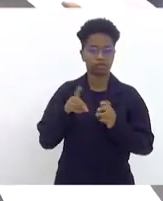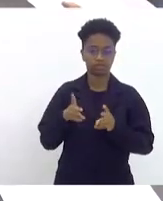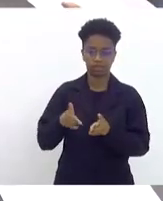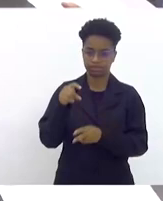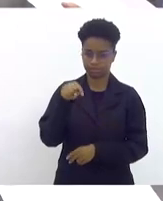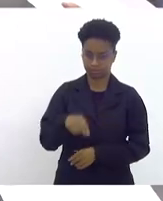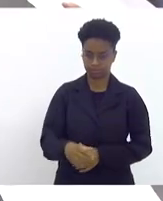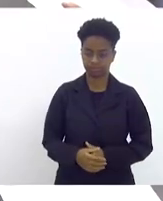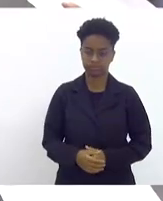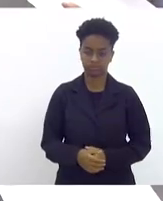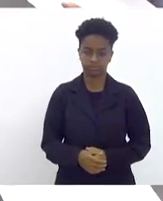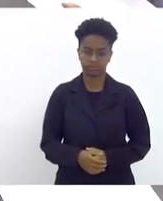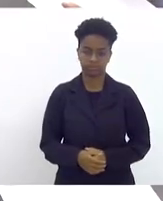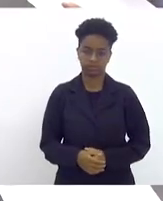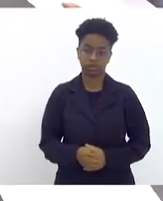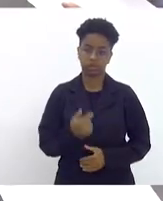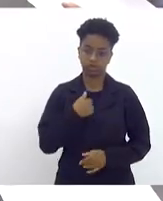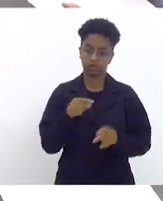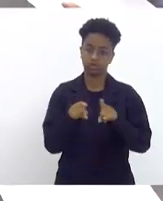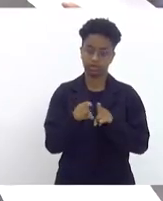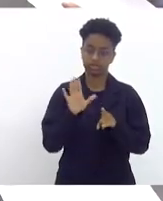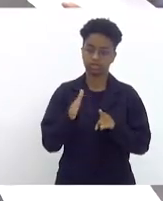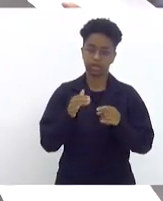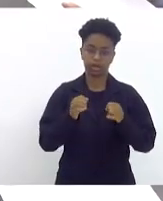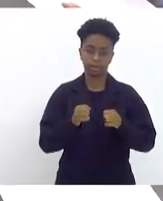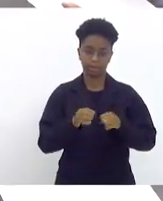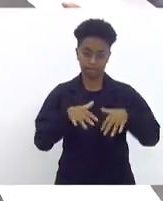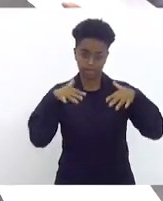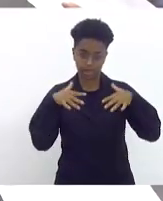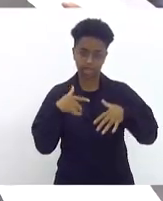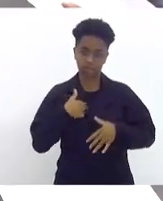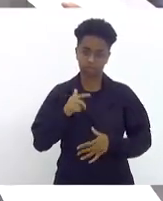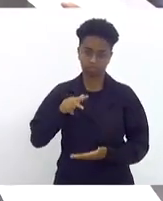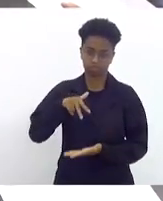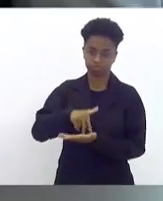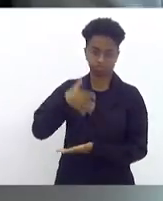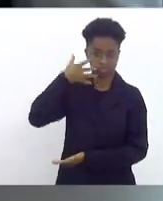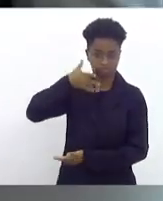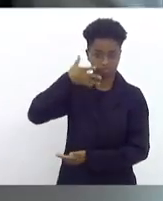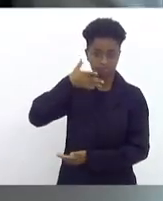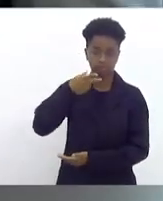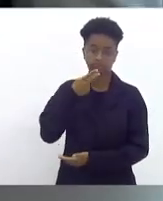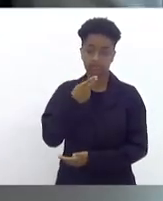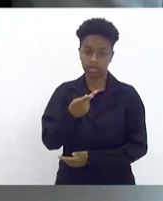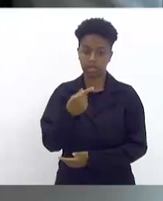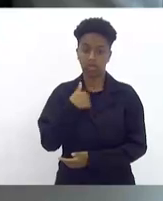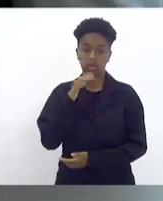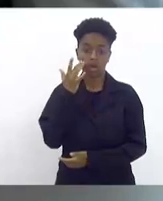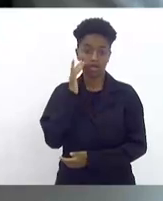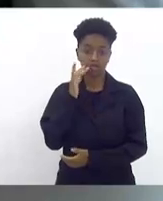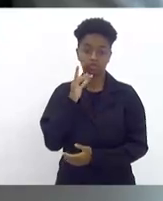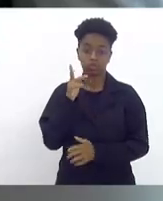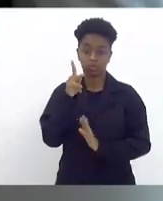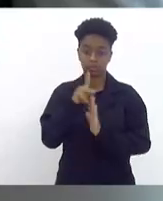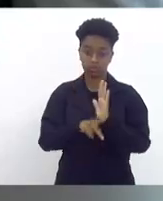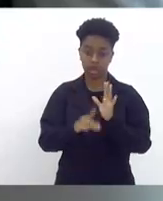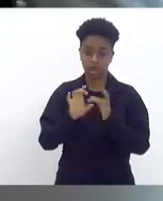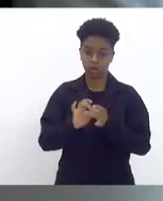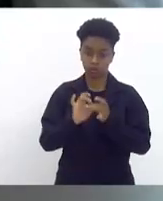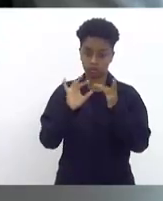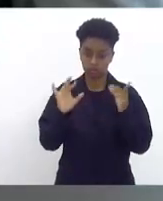e eu já algumas vezes inclusive no plenário me manifestei que Considero que o projeto autorizativo